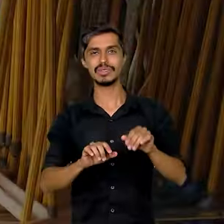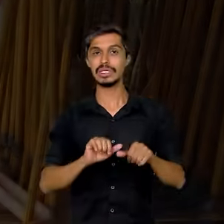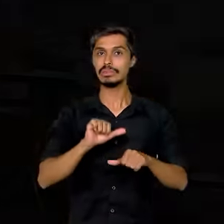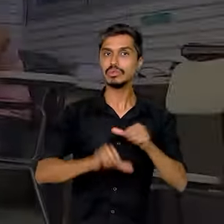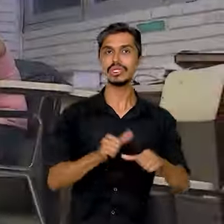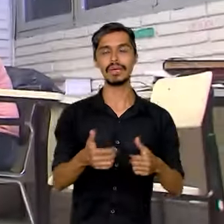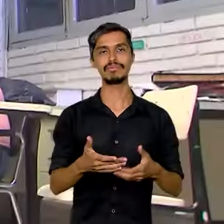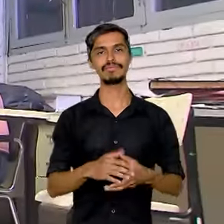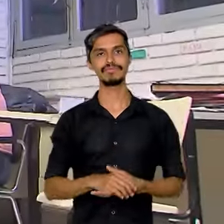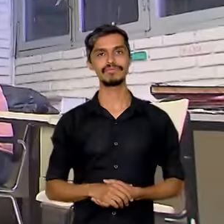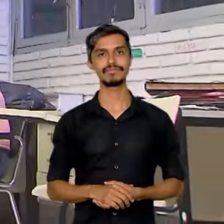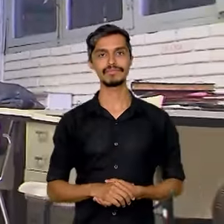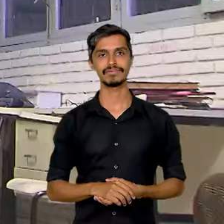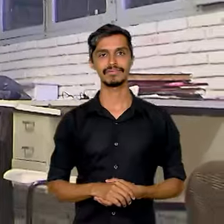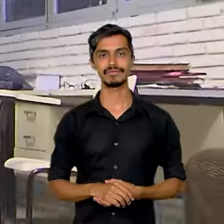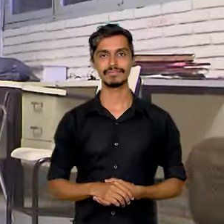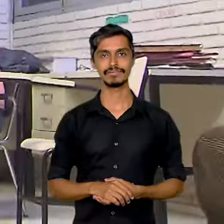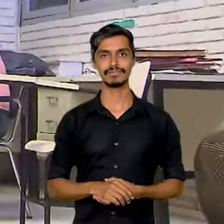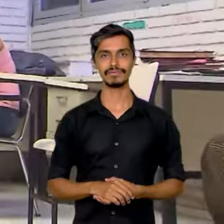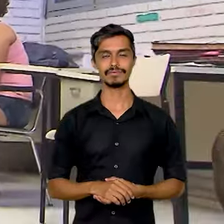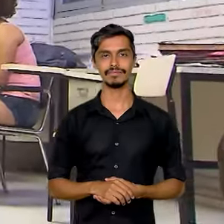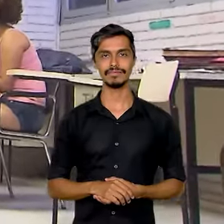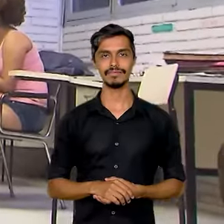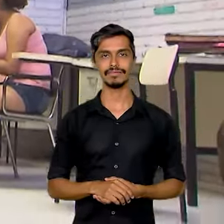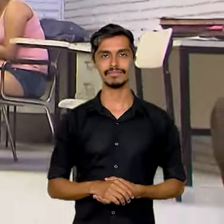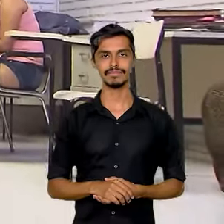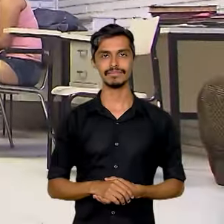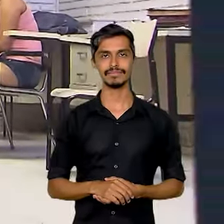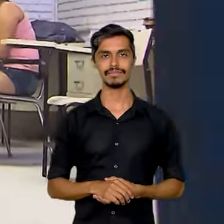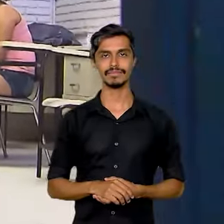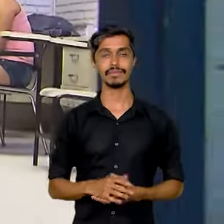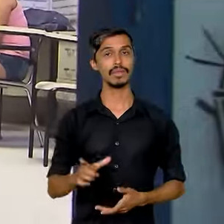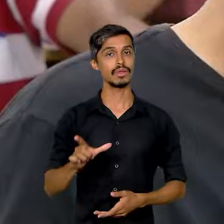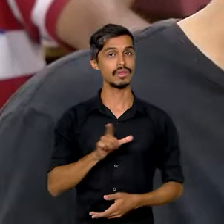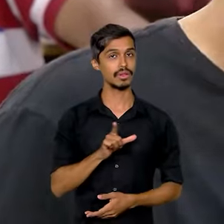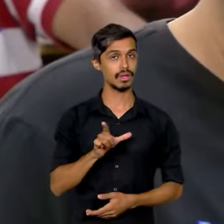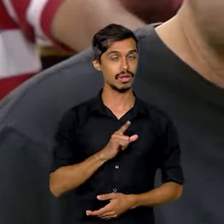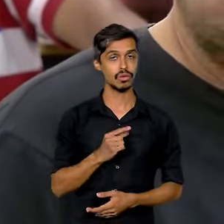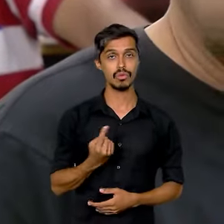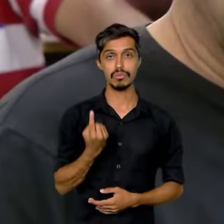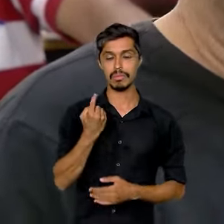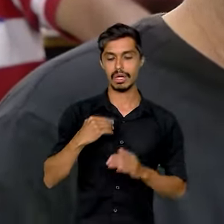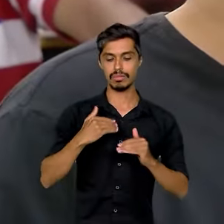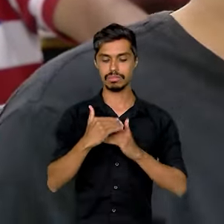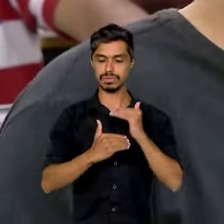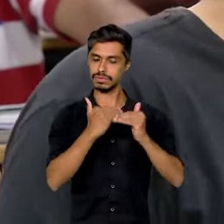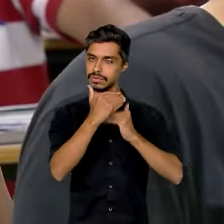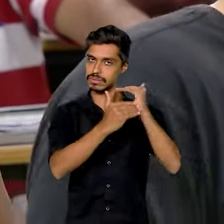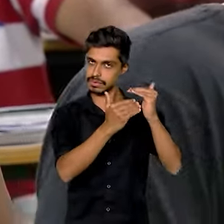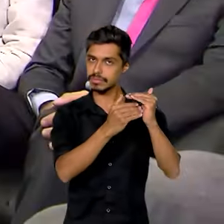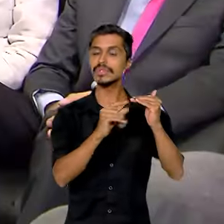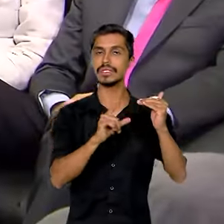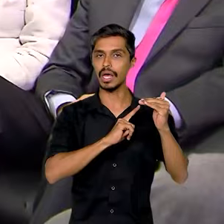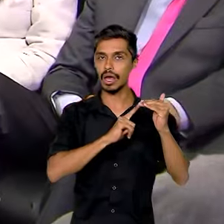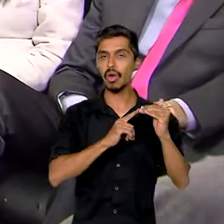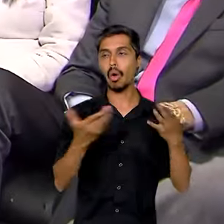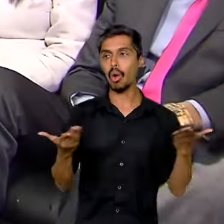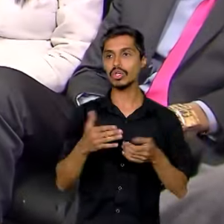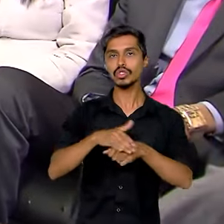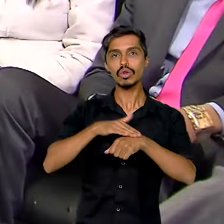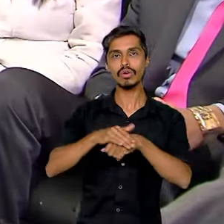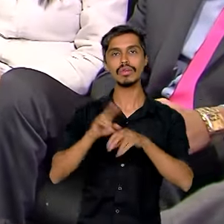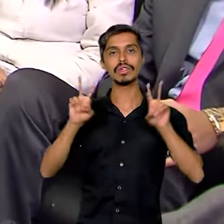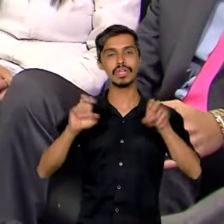desigualdade. Existe uma evolução. Hoje